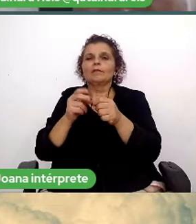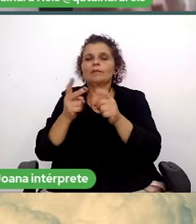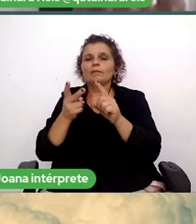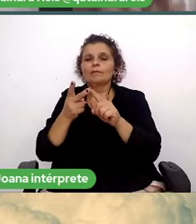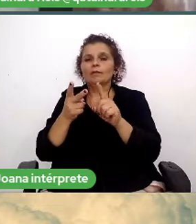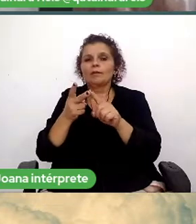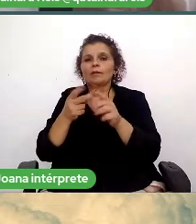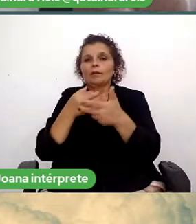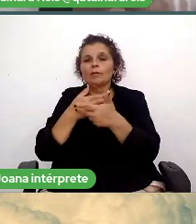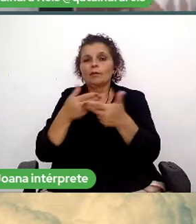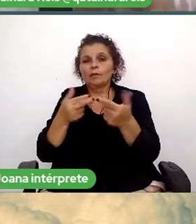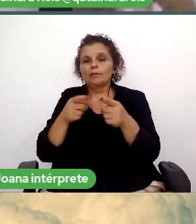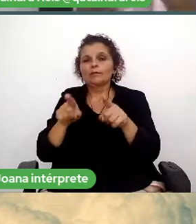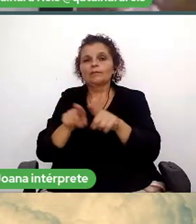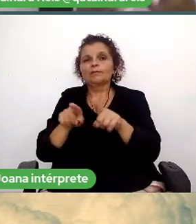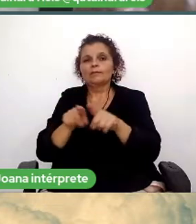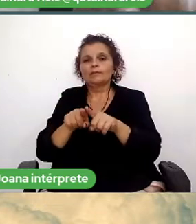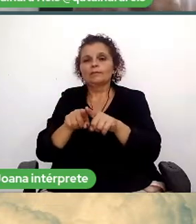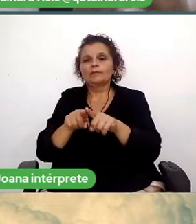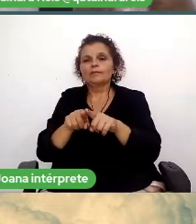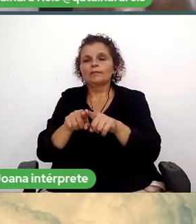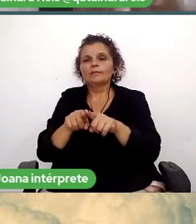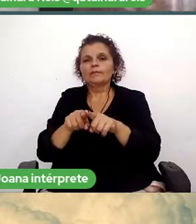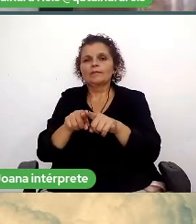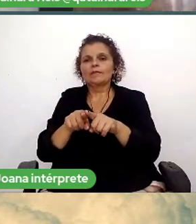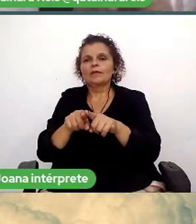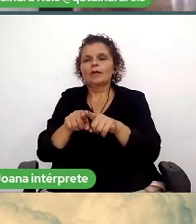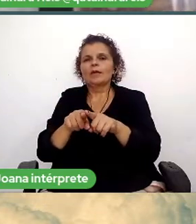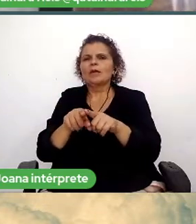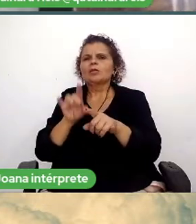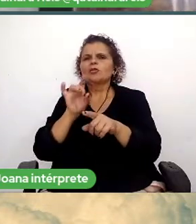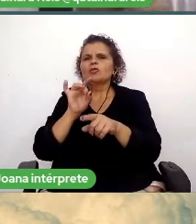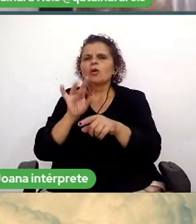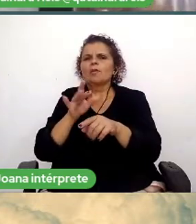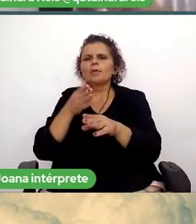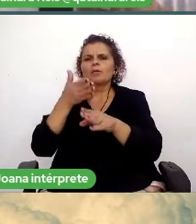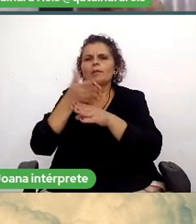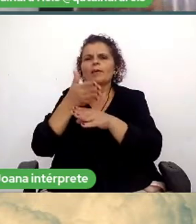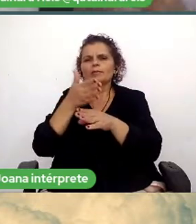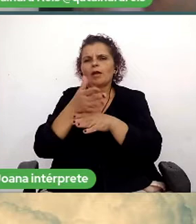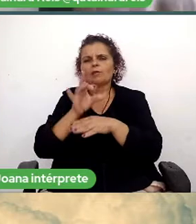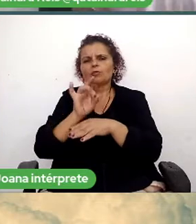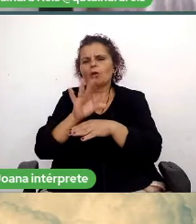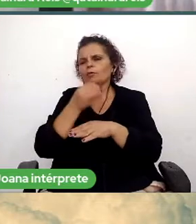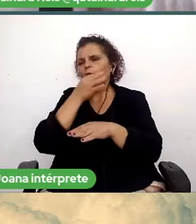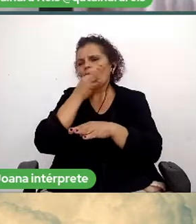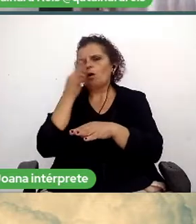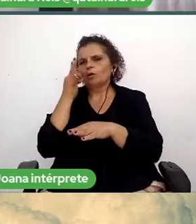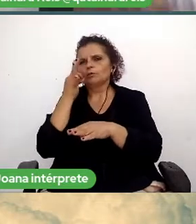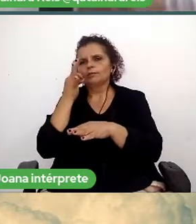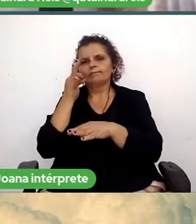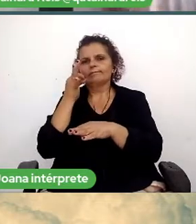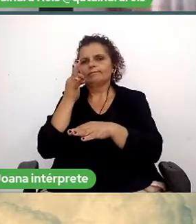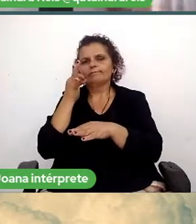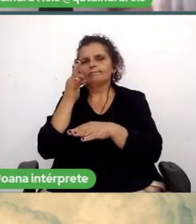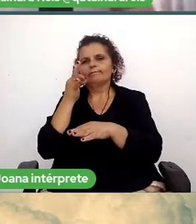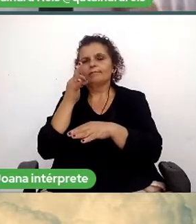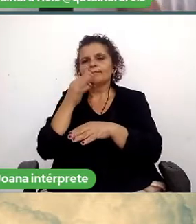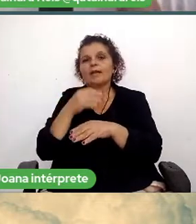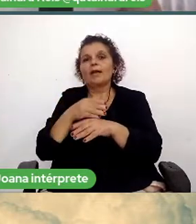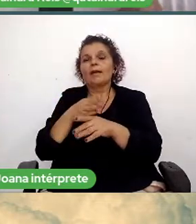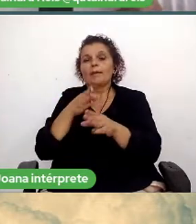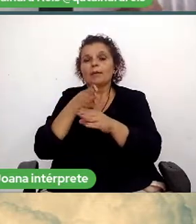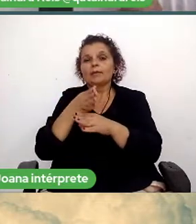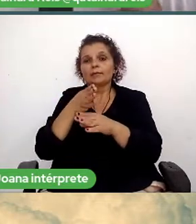mito é se você afirmar que basta a pessoa QA participar do refinamento, que também é uma etapa essencial que o QA